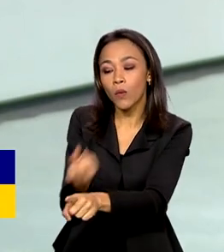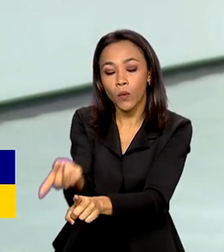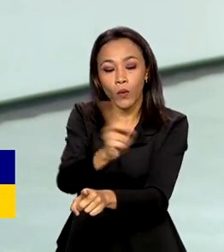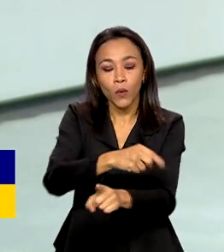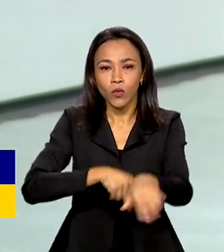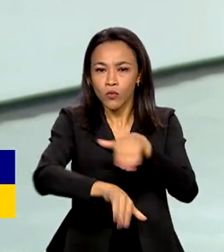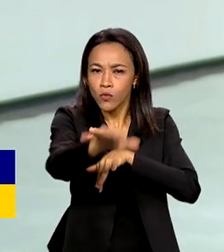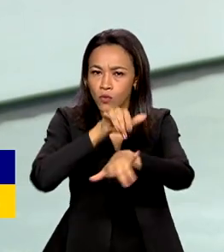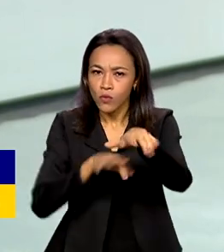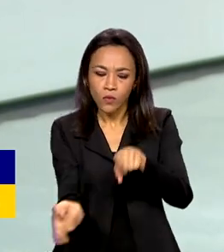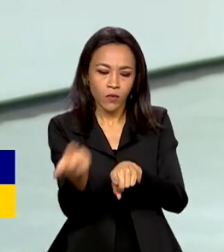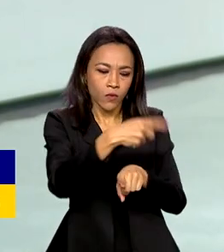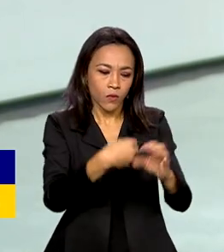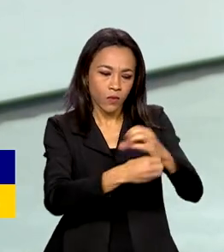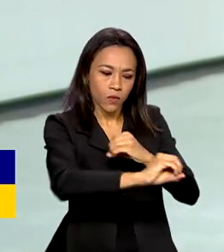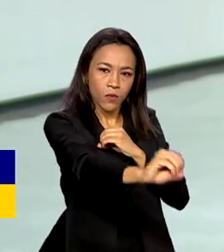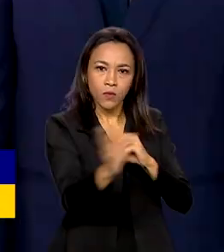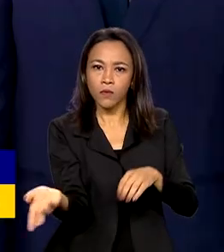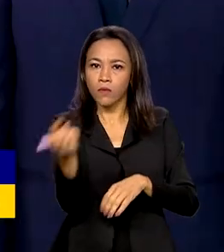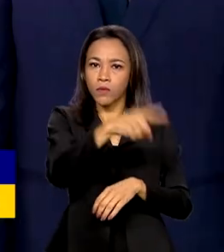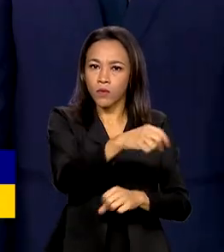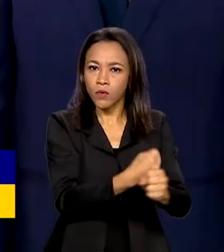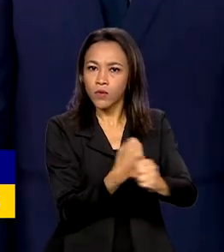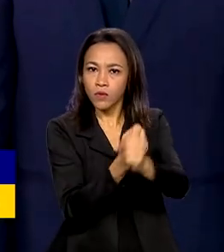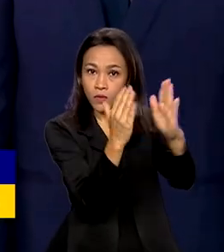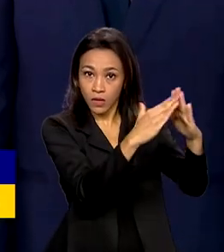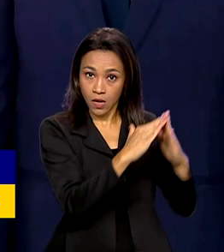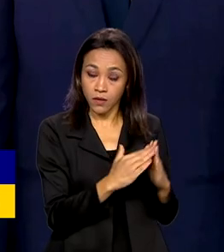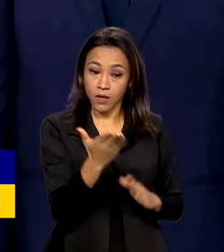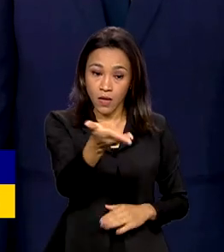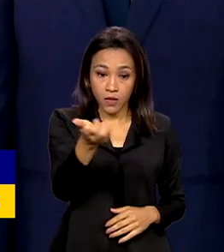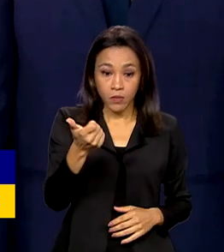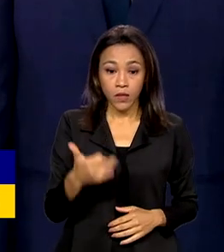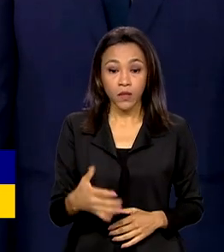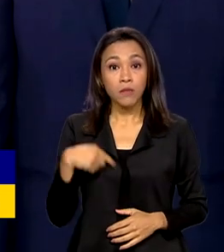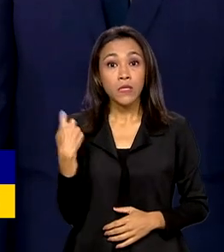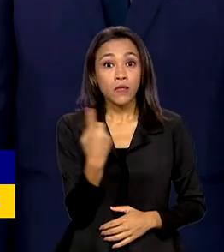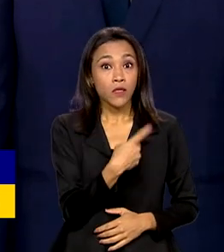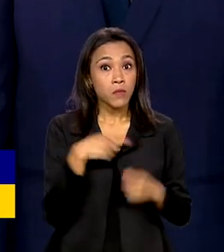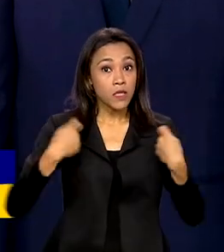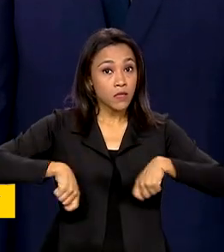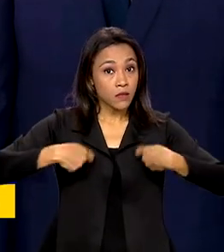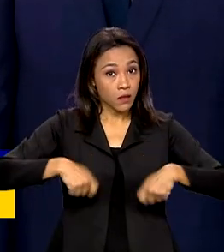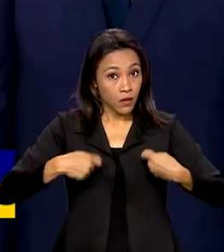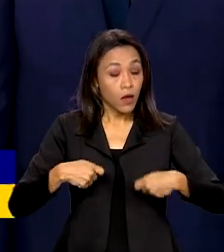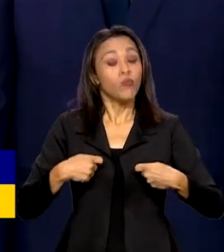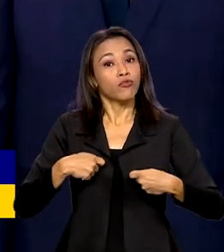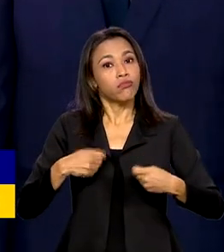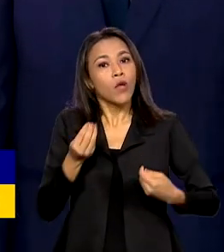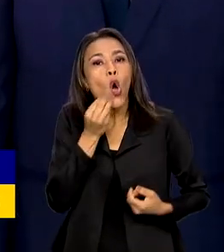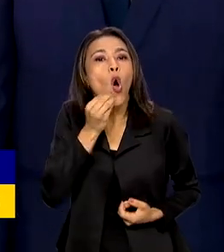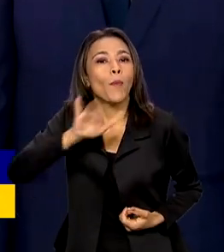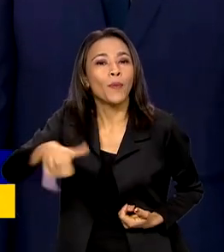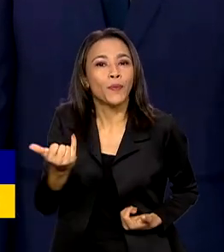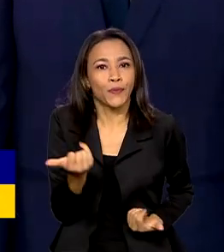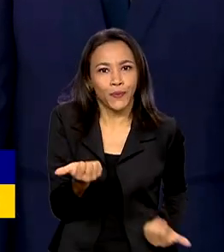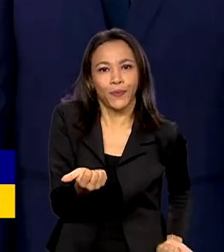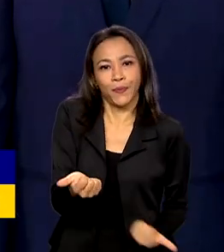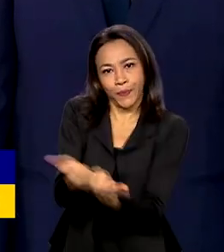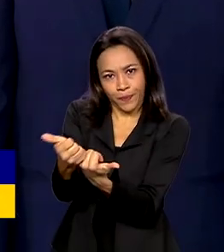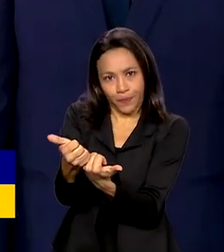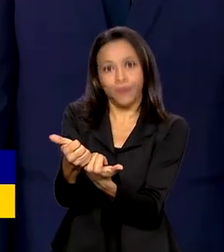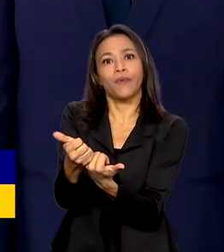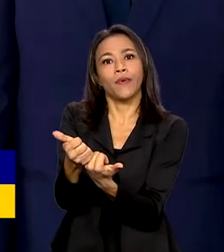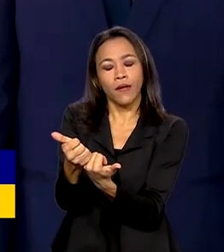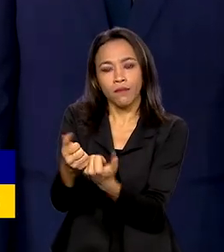mobilidade, saneamento e habitação. A gente precisa gerar oportunidades e alavancar novos investimentos a partir de obras